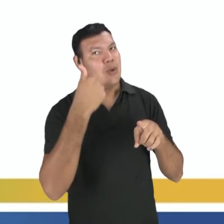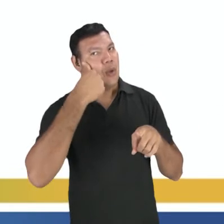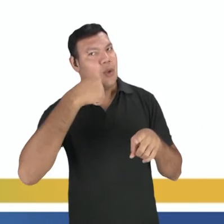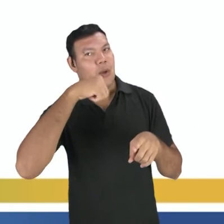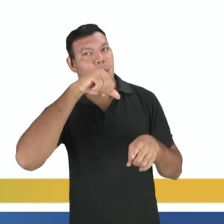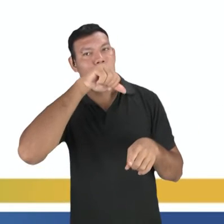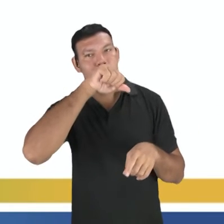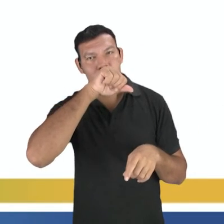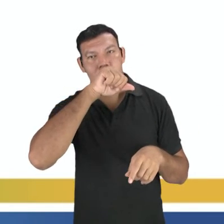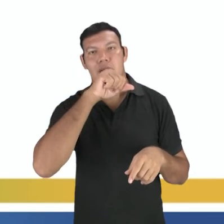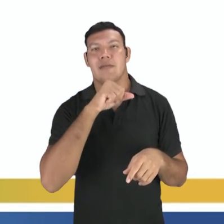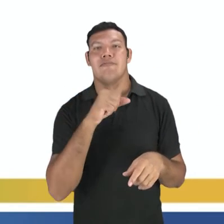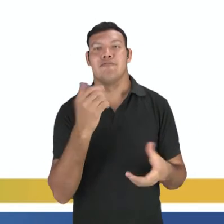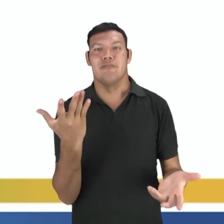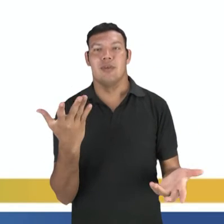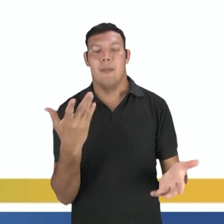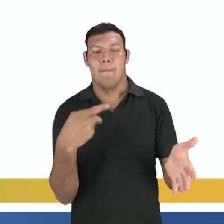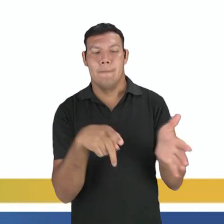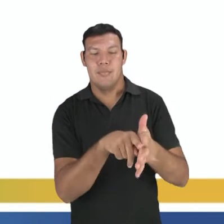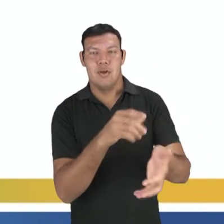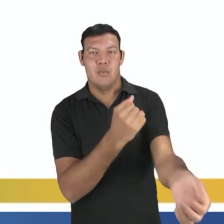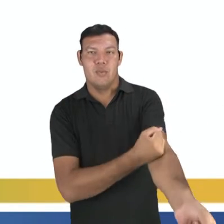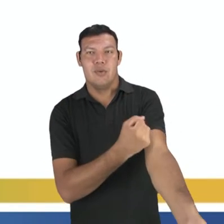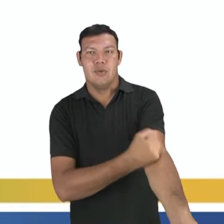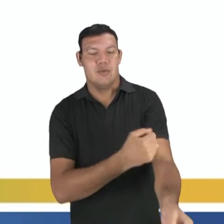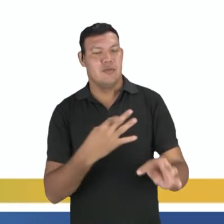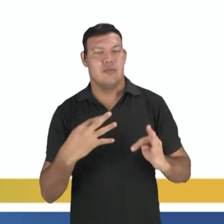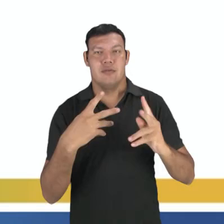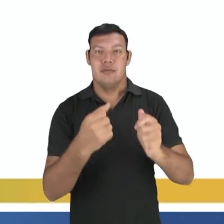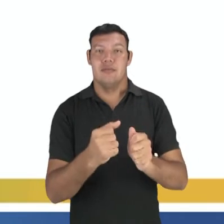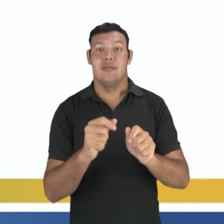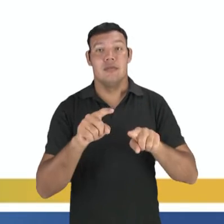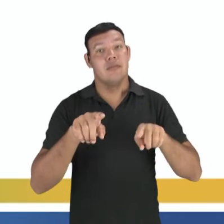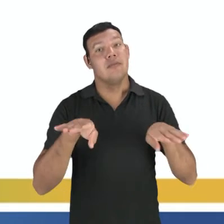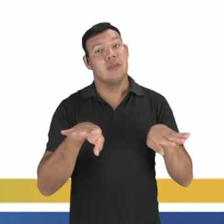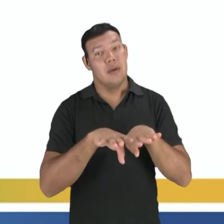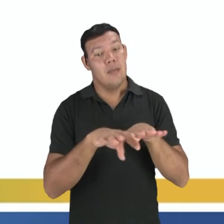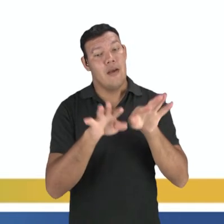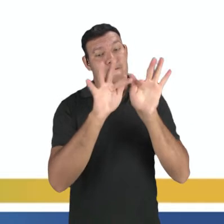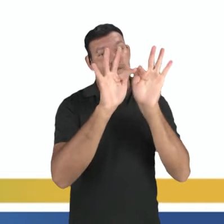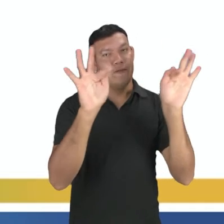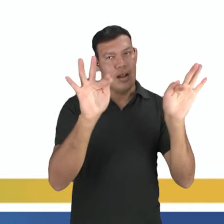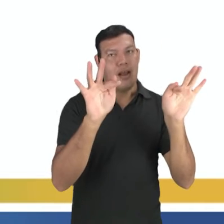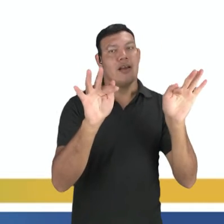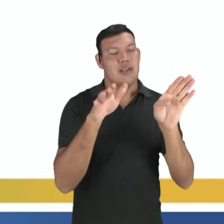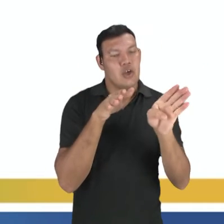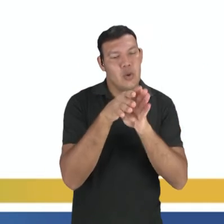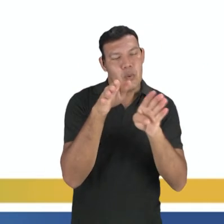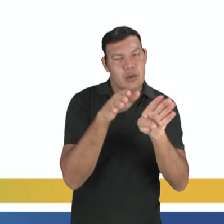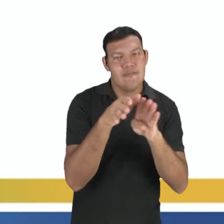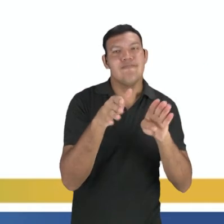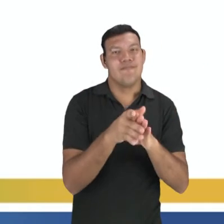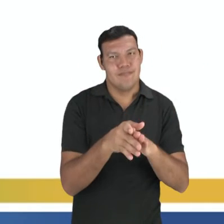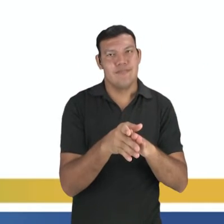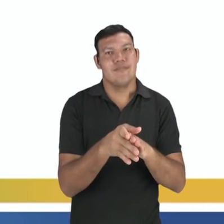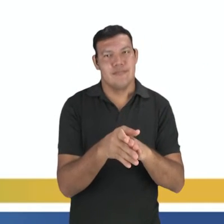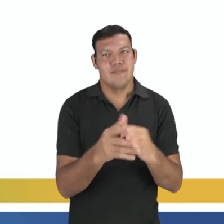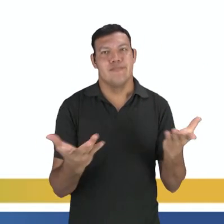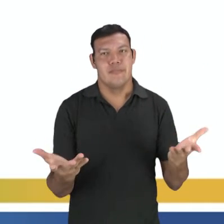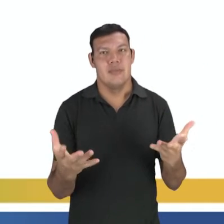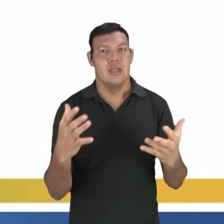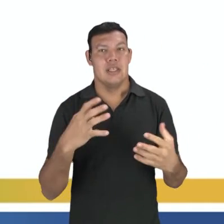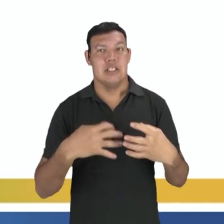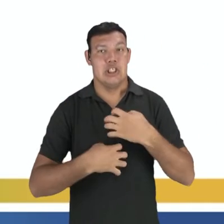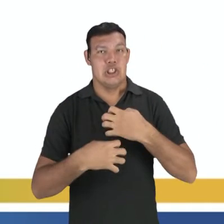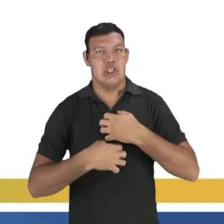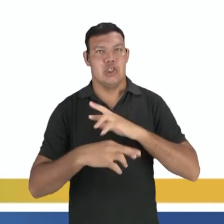velha preguicinha dele, ok? Então esse mais vai dar a oração, né, orienta essa quebra de